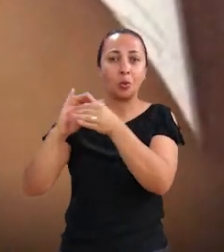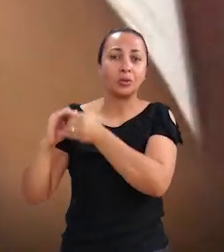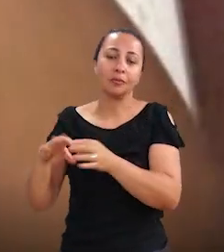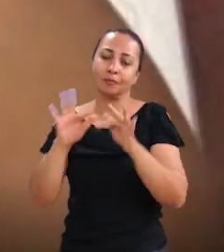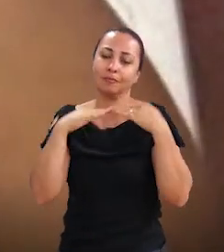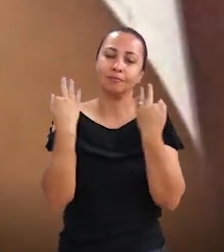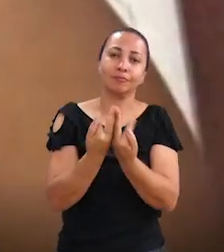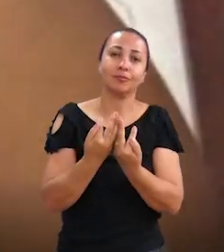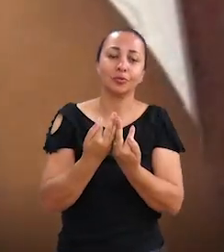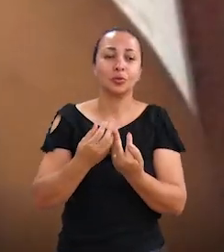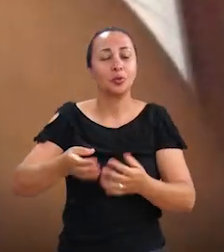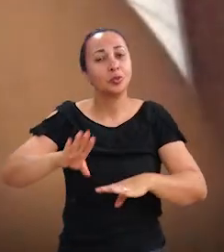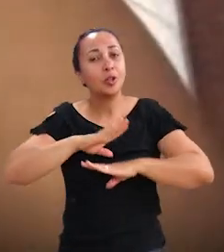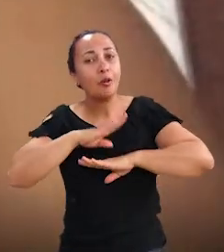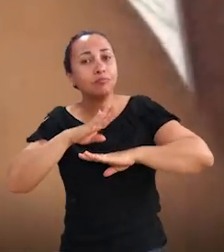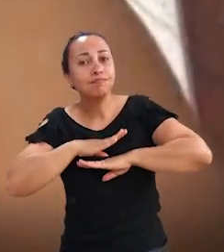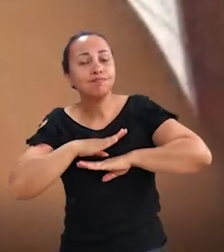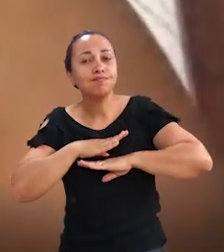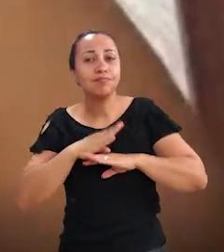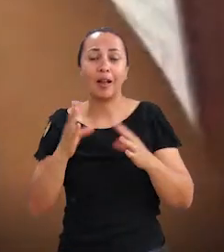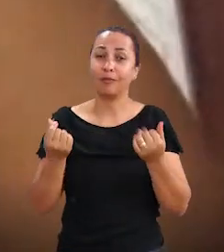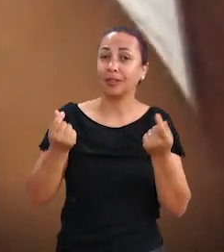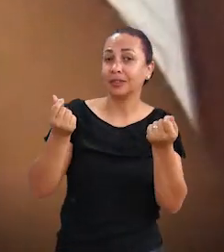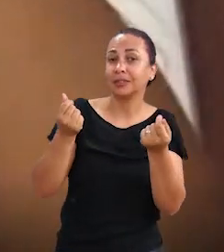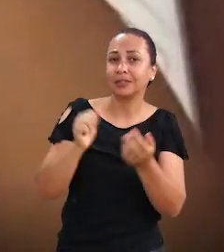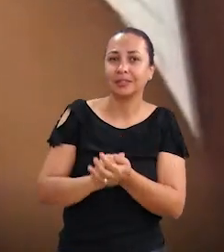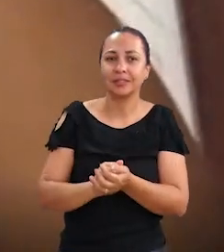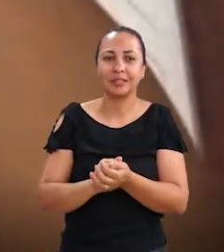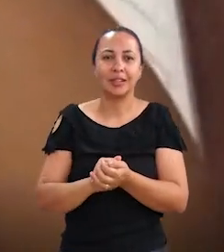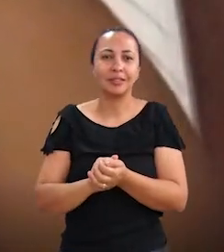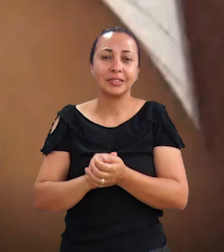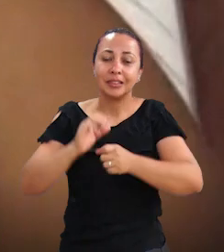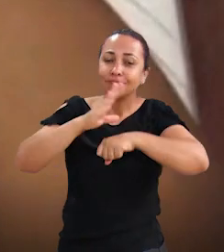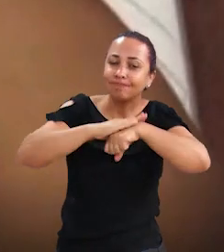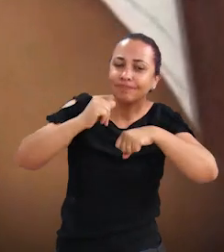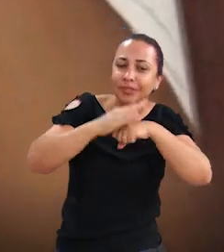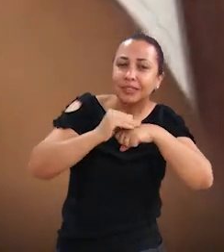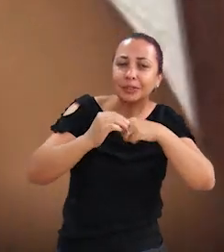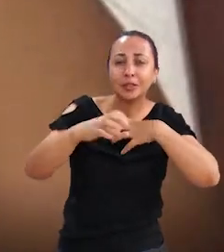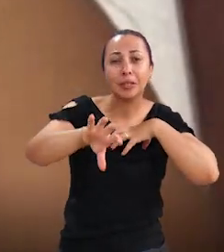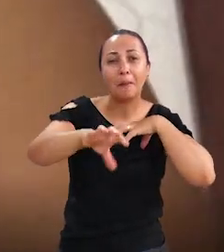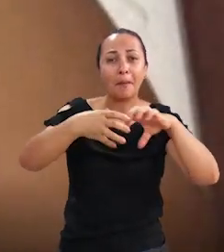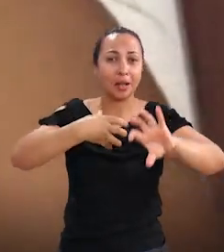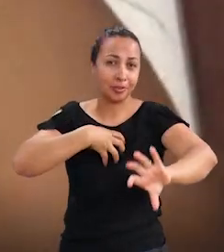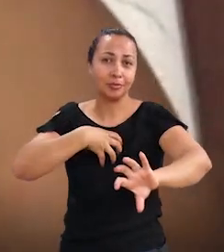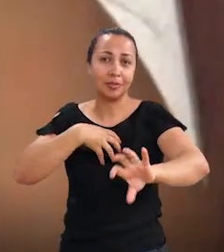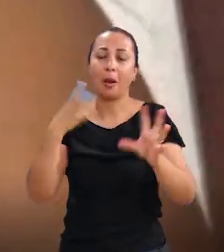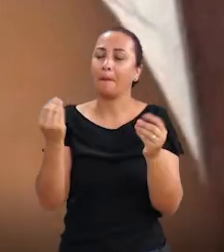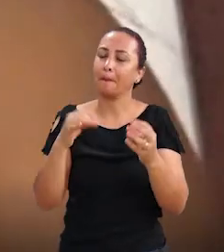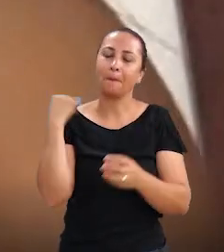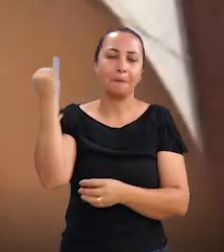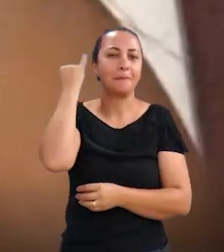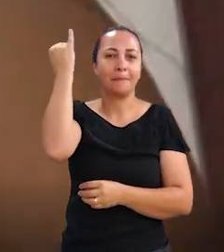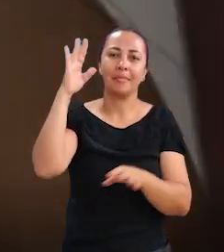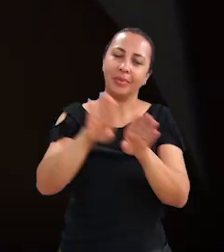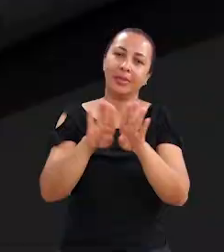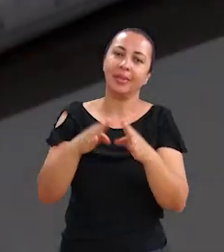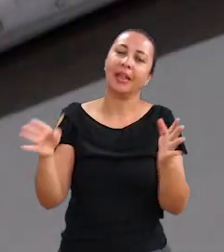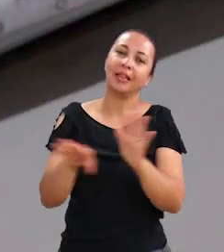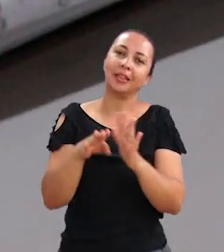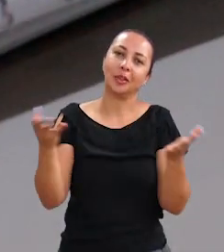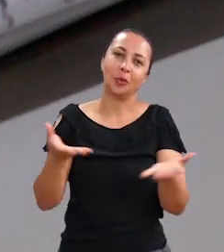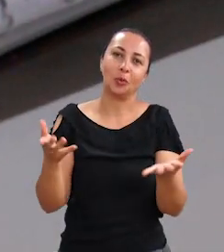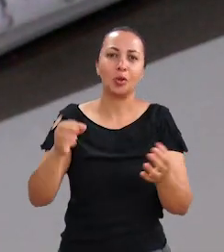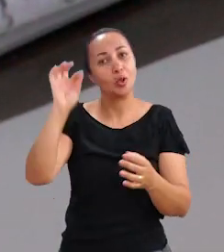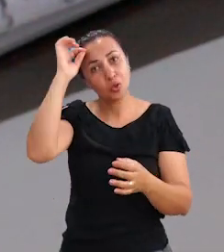familiar, nas suas condições. Então, você ser afetivo e é muito importante também até